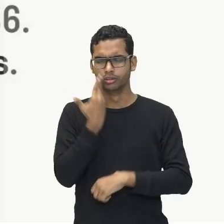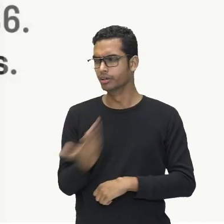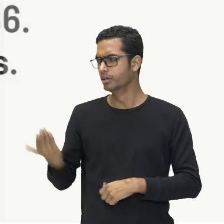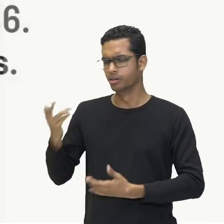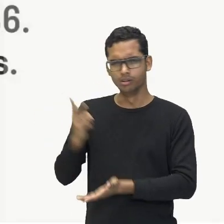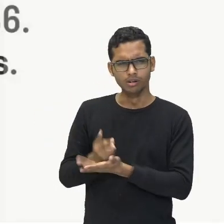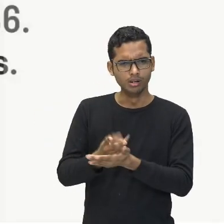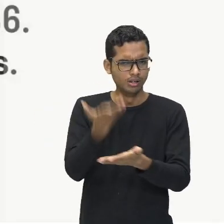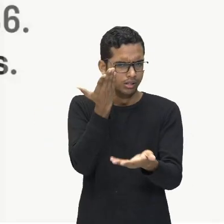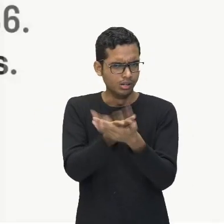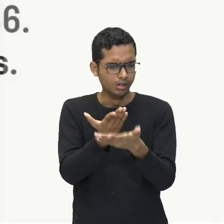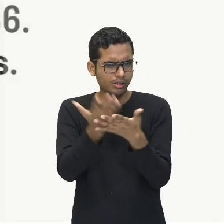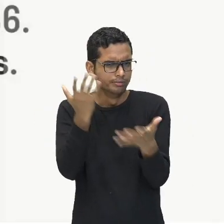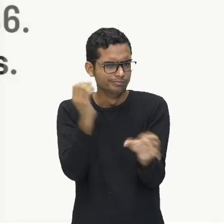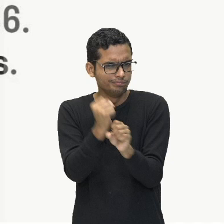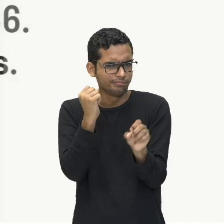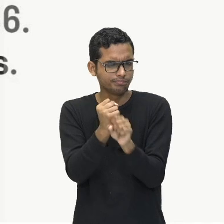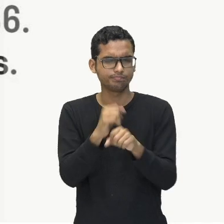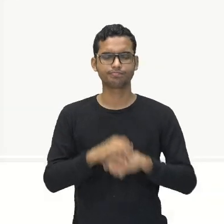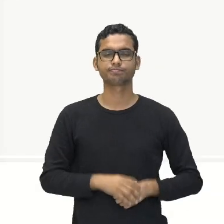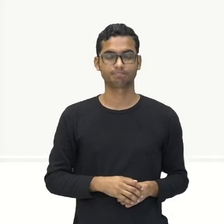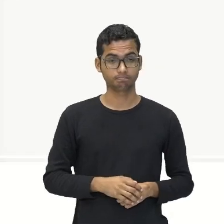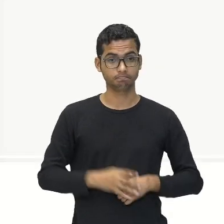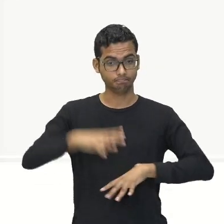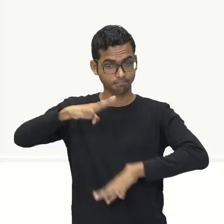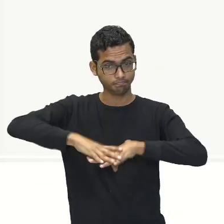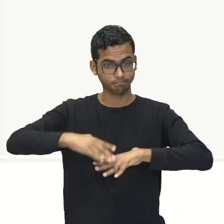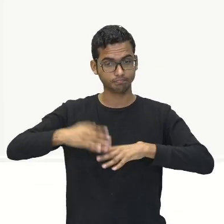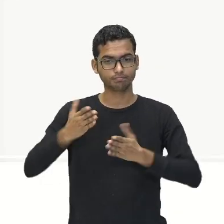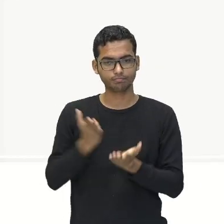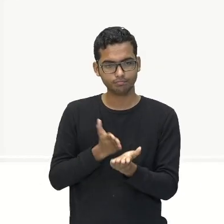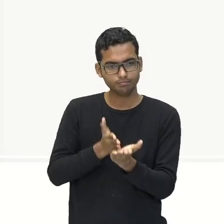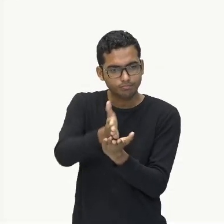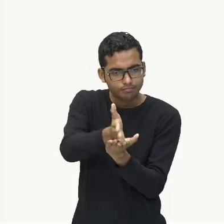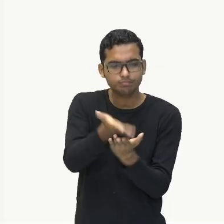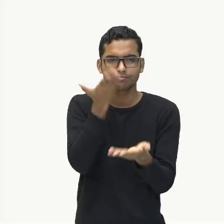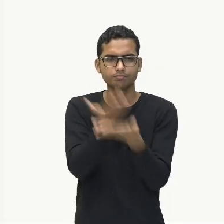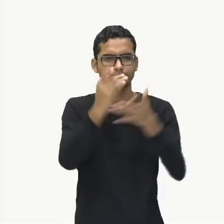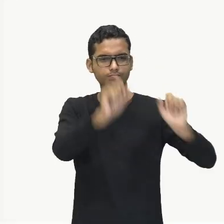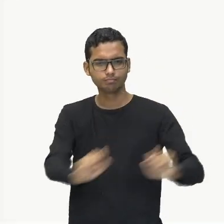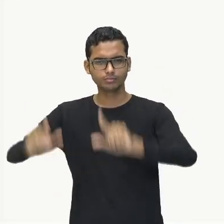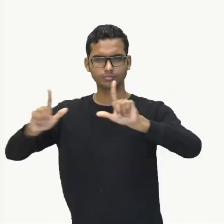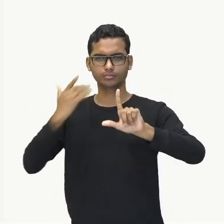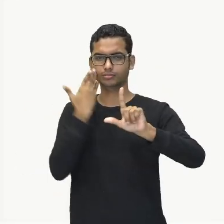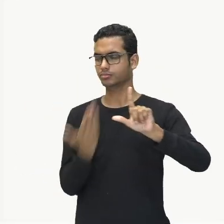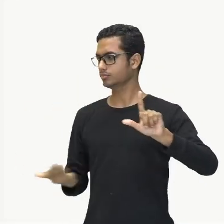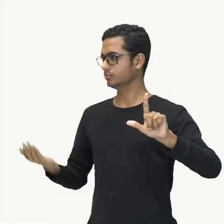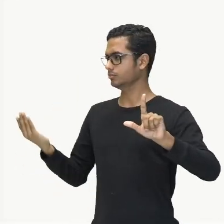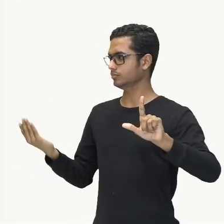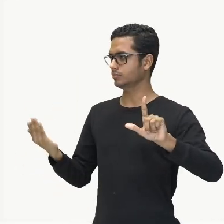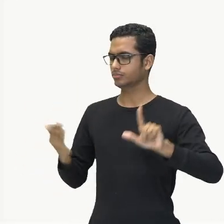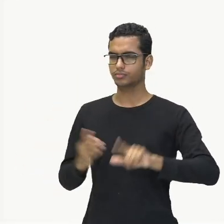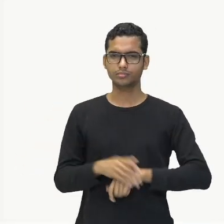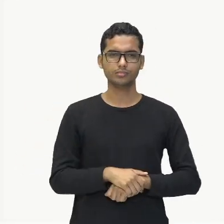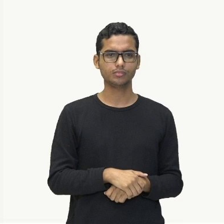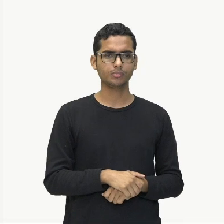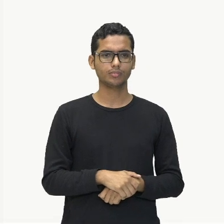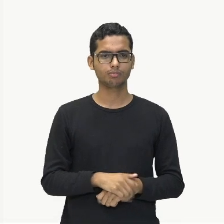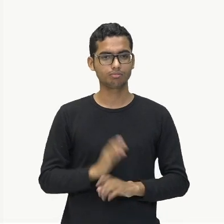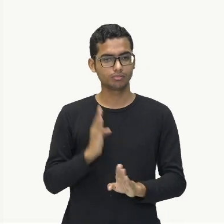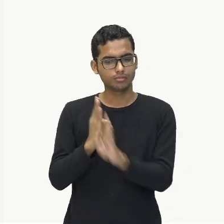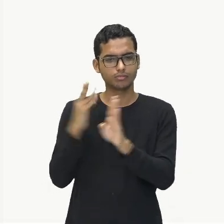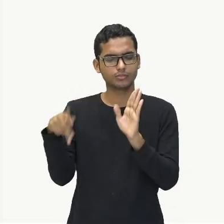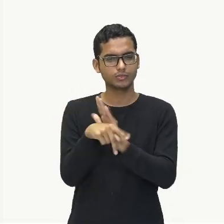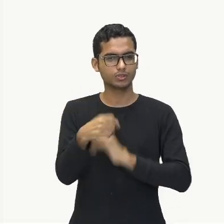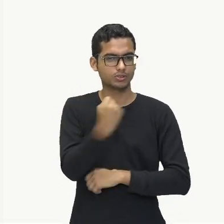continuar então? Muito bem, então seguindo aqui com as nossas cartelas, tá? Encontramos aqui a nossa